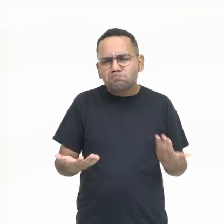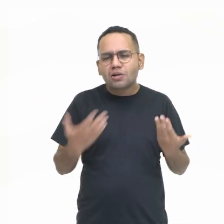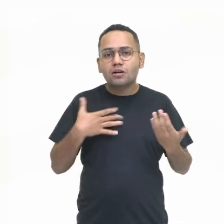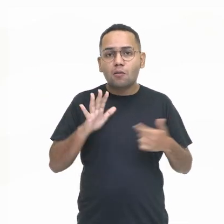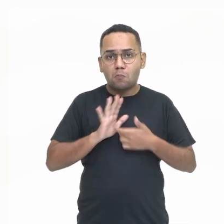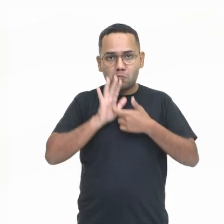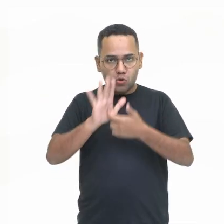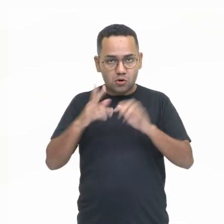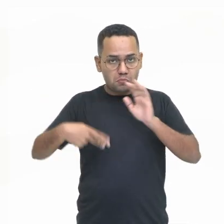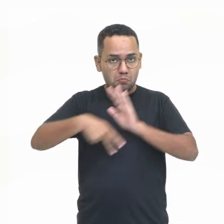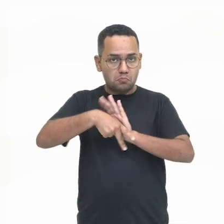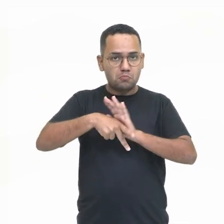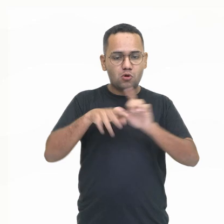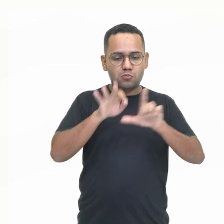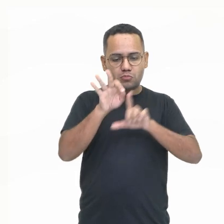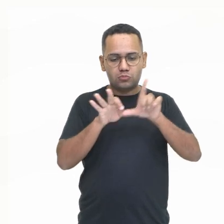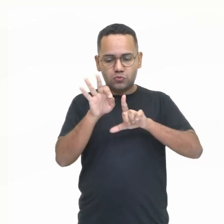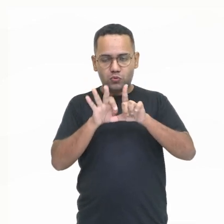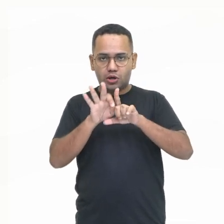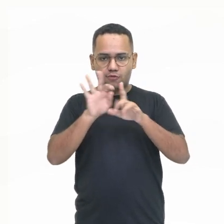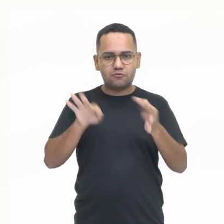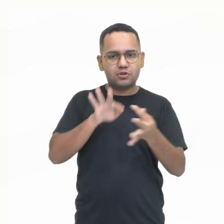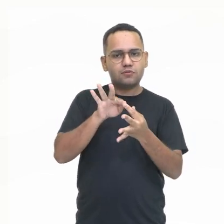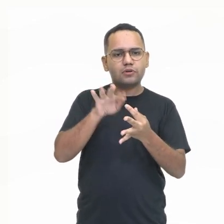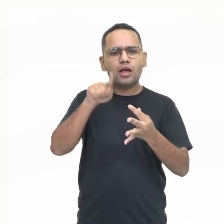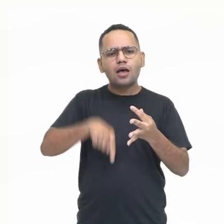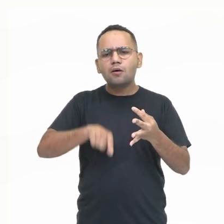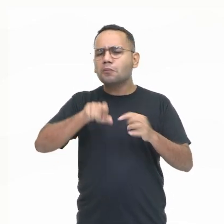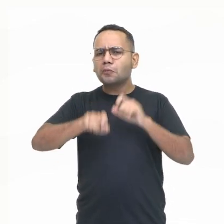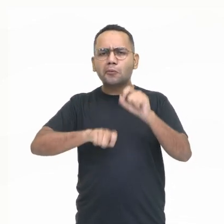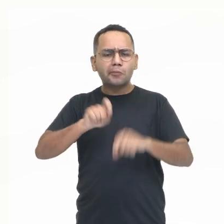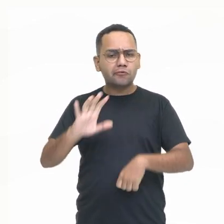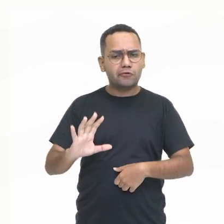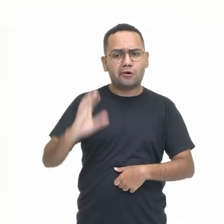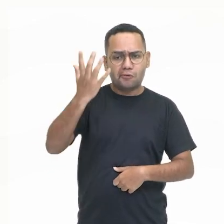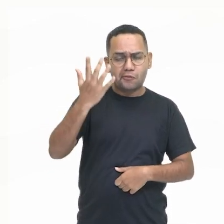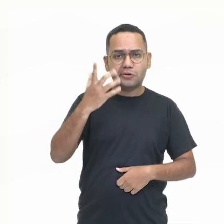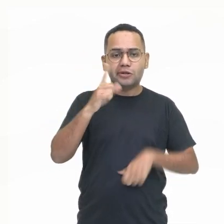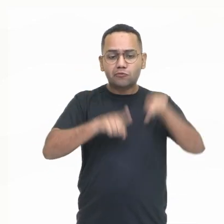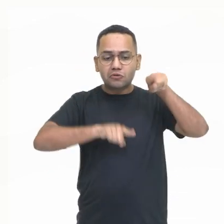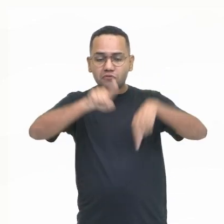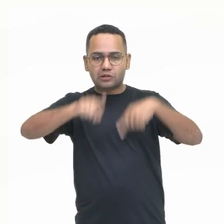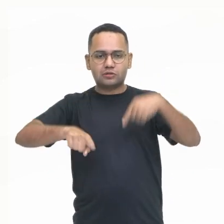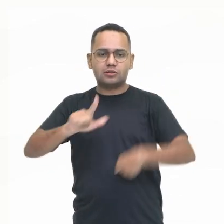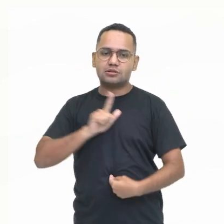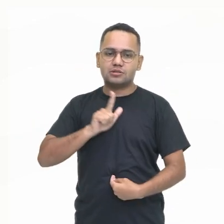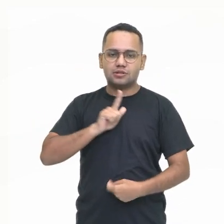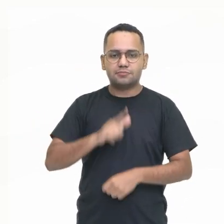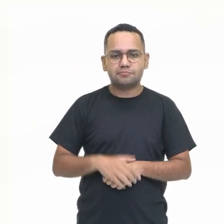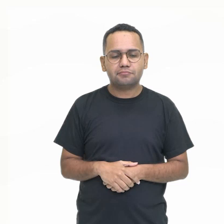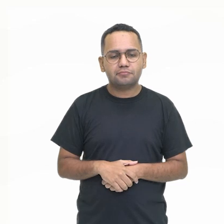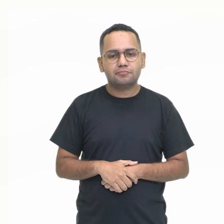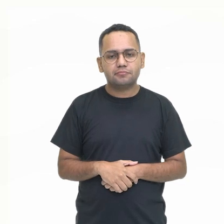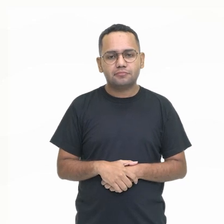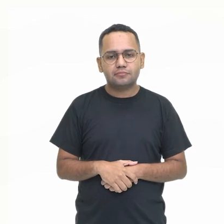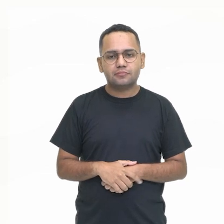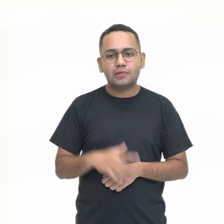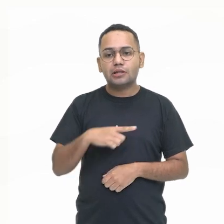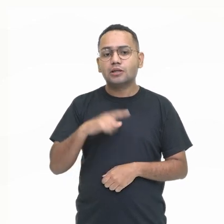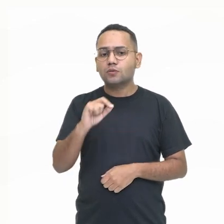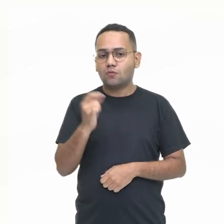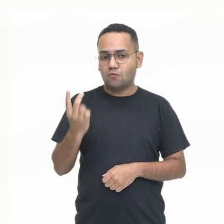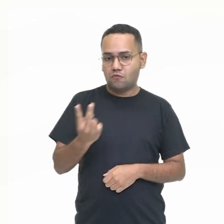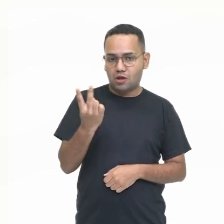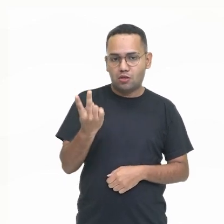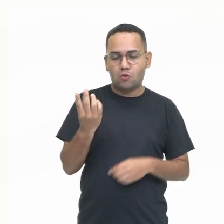que nos permite analisar o comportamento da função, mostrando qual é a relação existente entre os valores do domínio